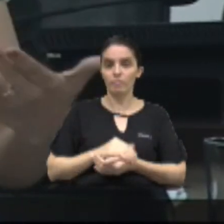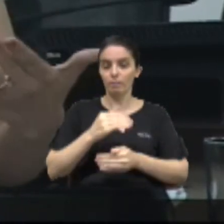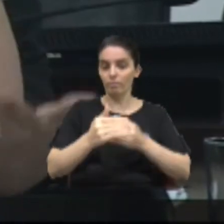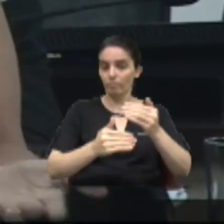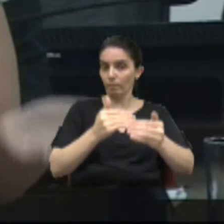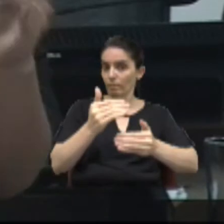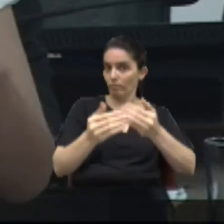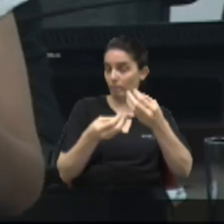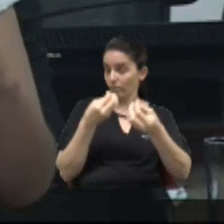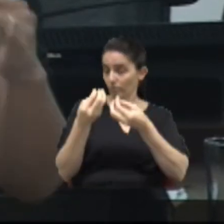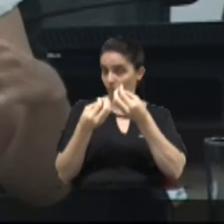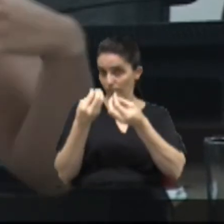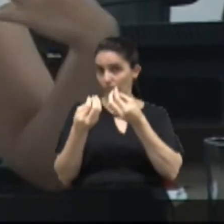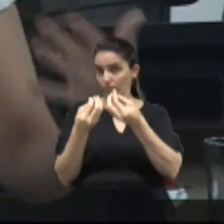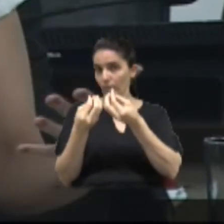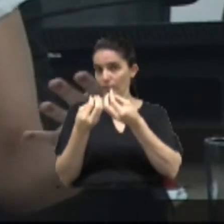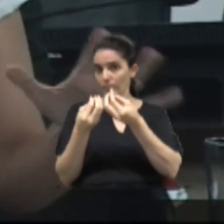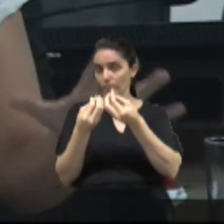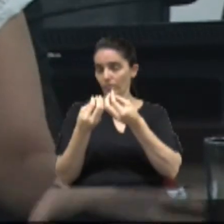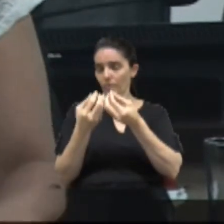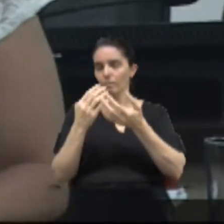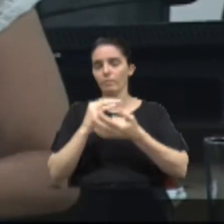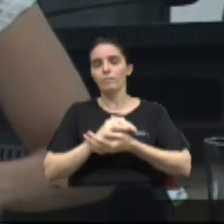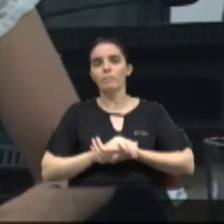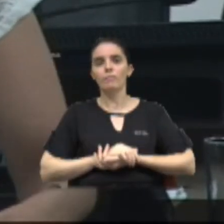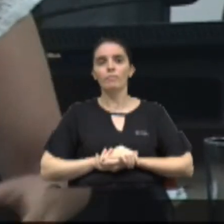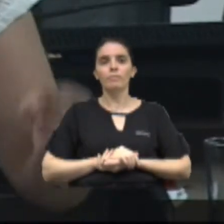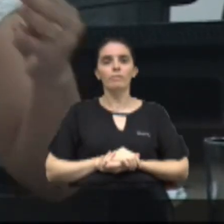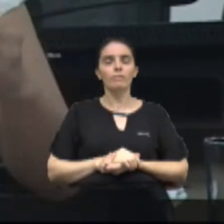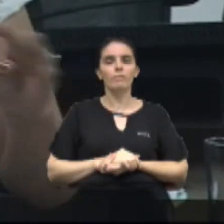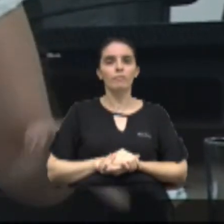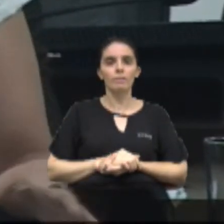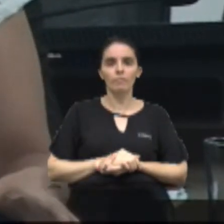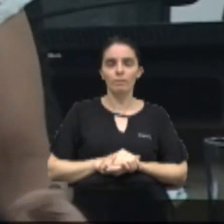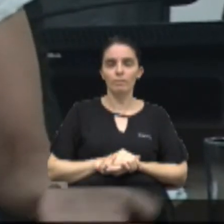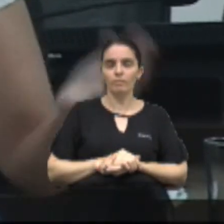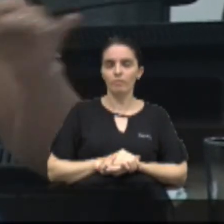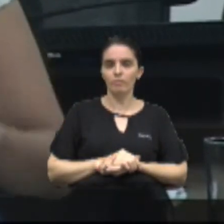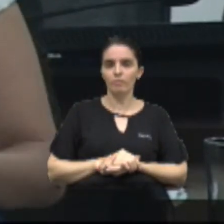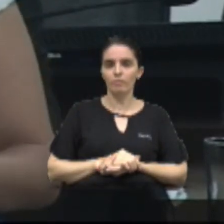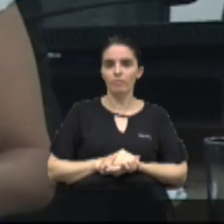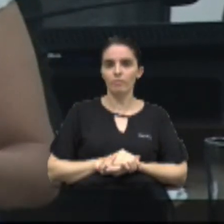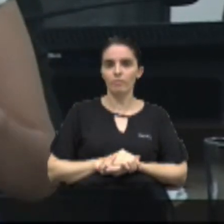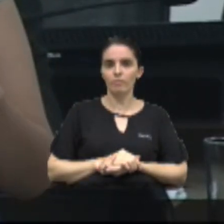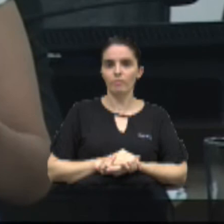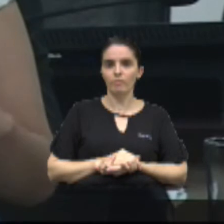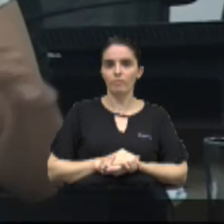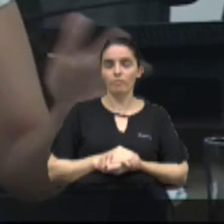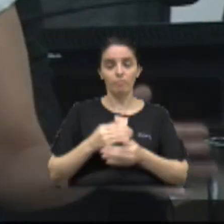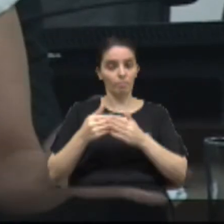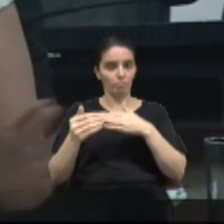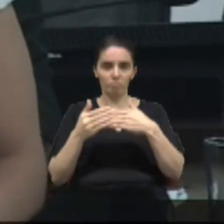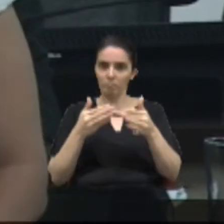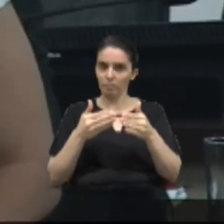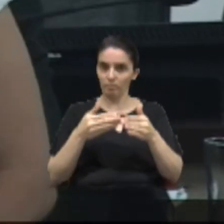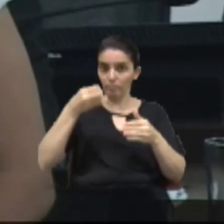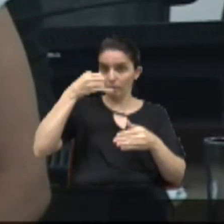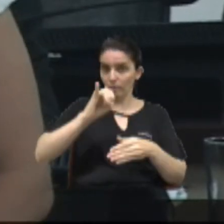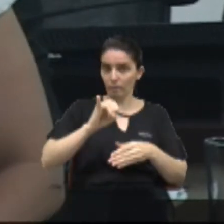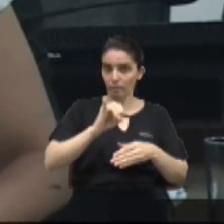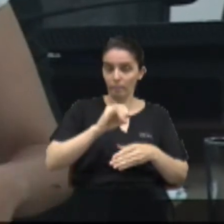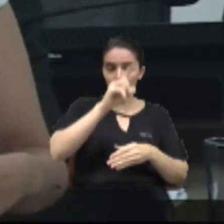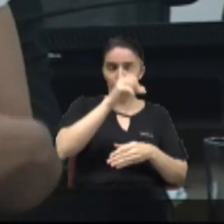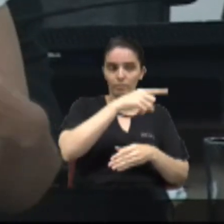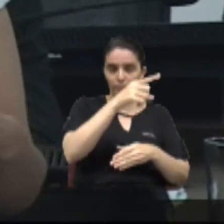aos procedimentos e com relação a uma nova visão que nós temos que ter aqui a partir de então, independente de derrubado ou não o